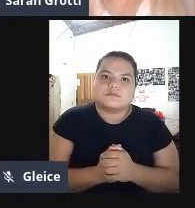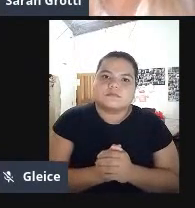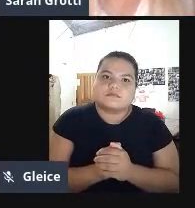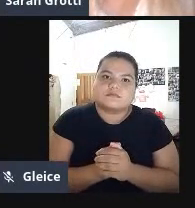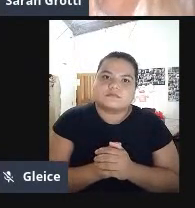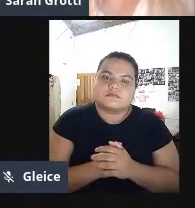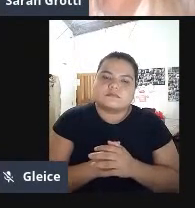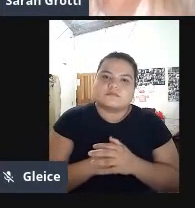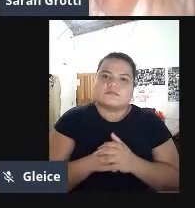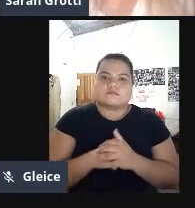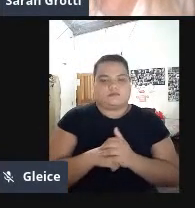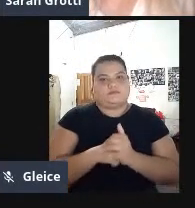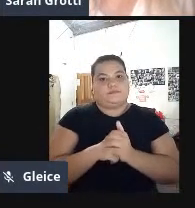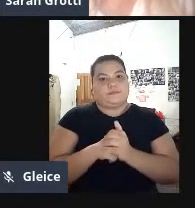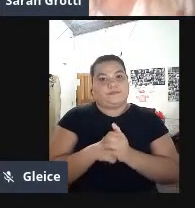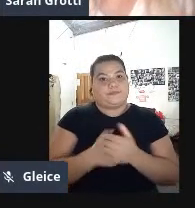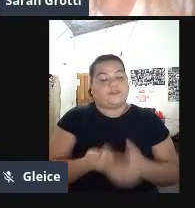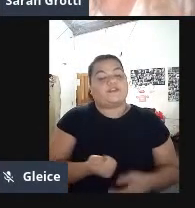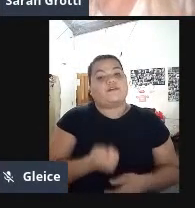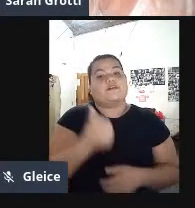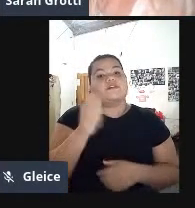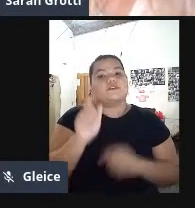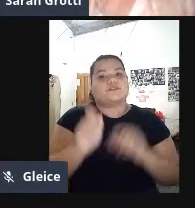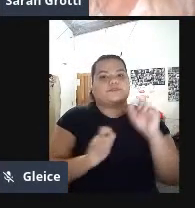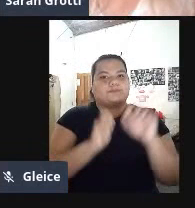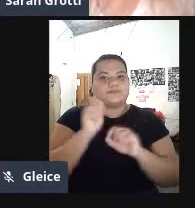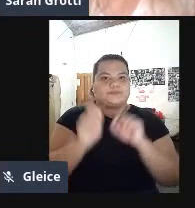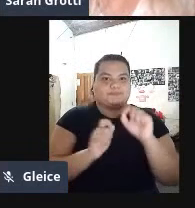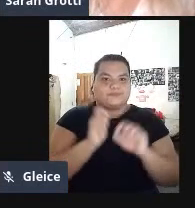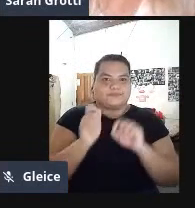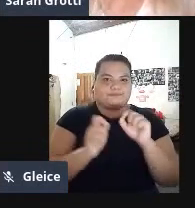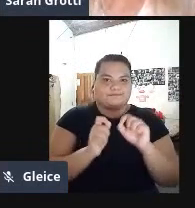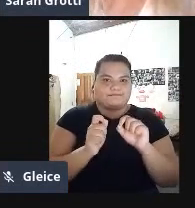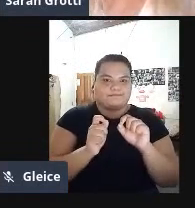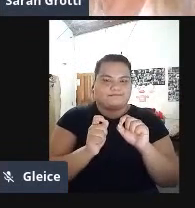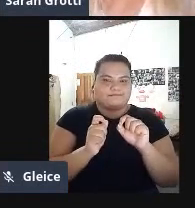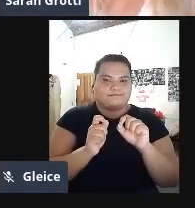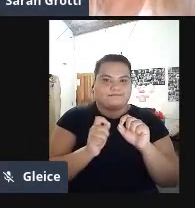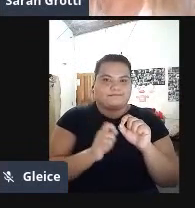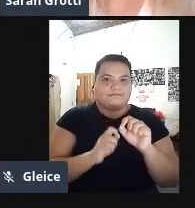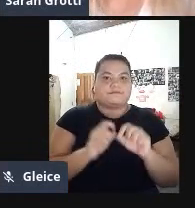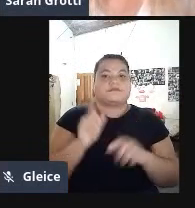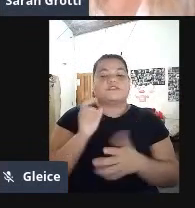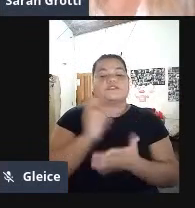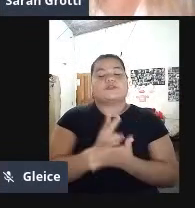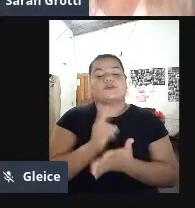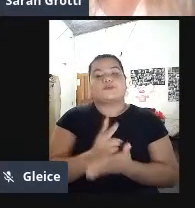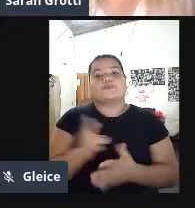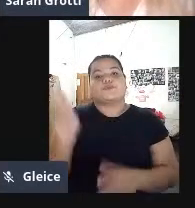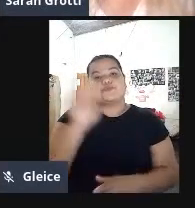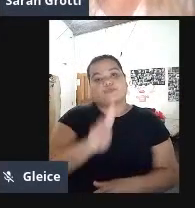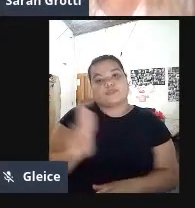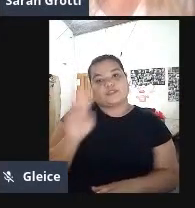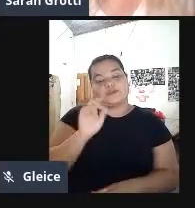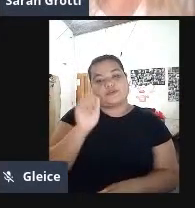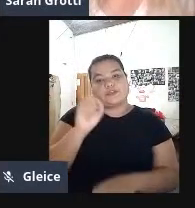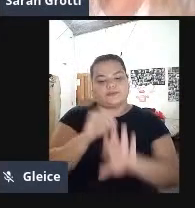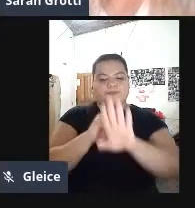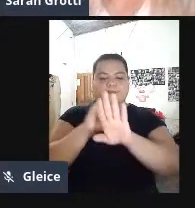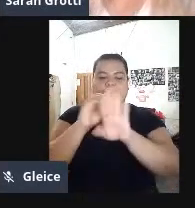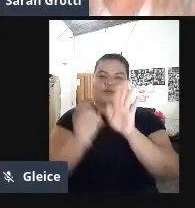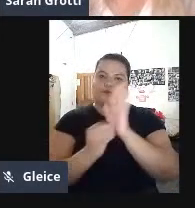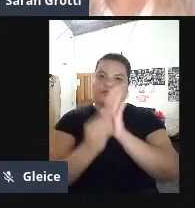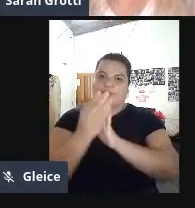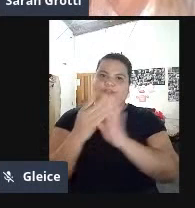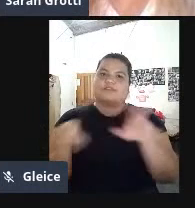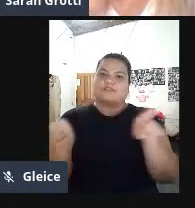Aí vem a dica, é adicionar ácido ascórbico, que é a vitamina C, e proteínas, para potencializar a absorção do